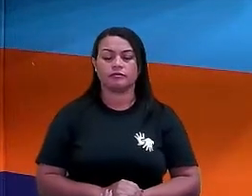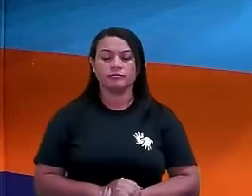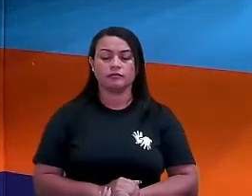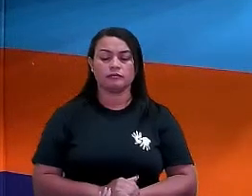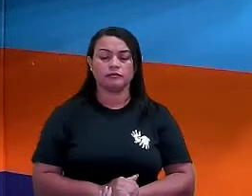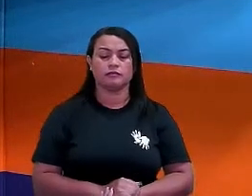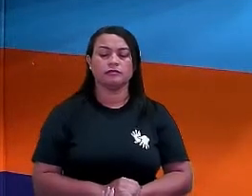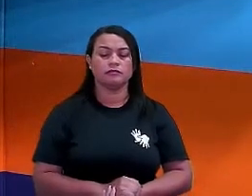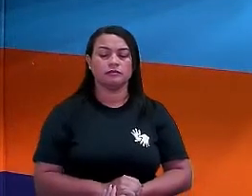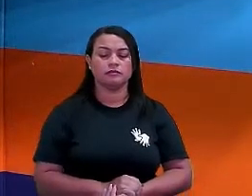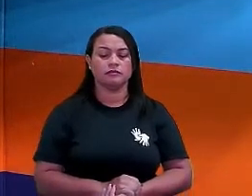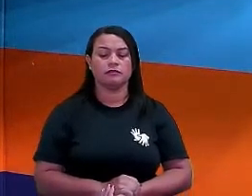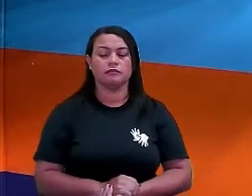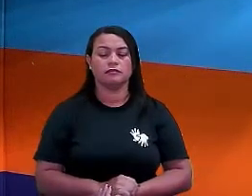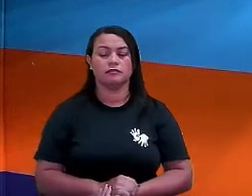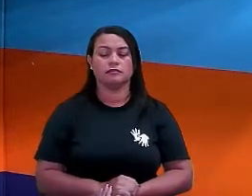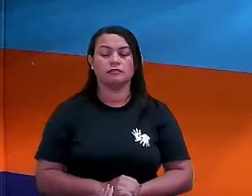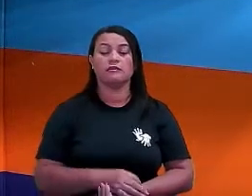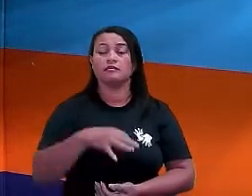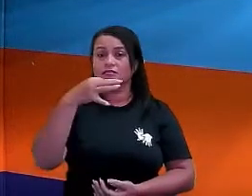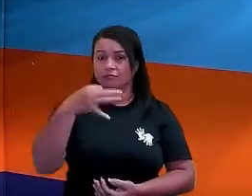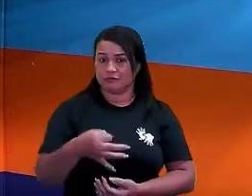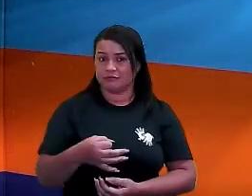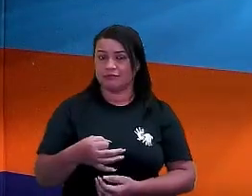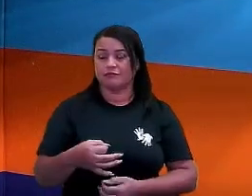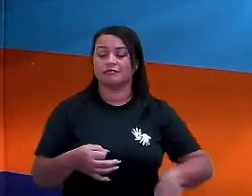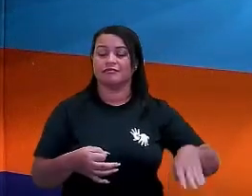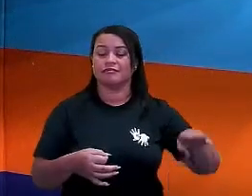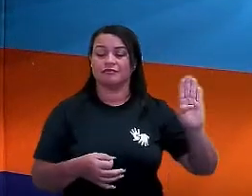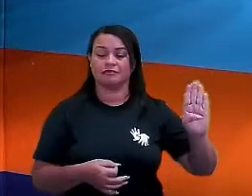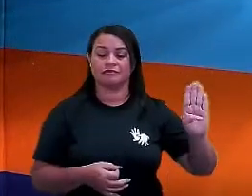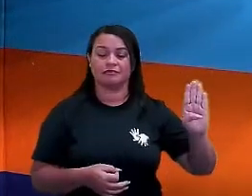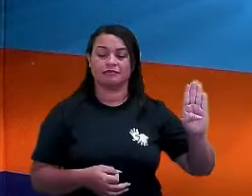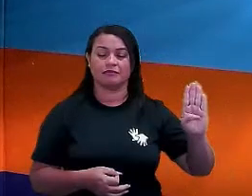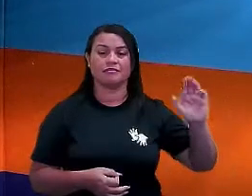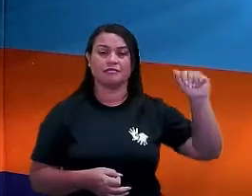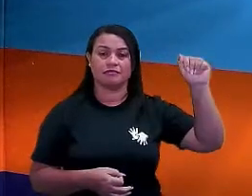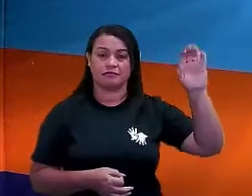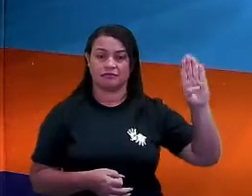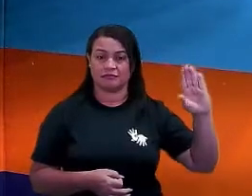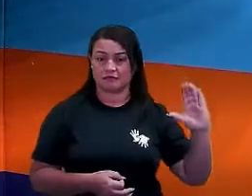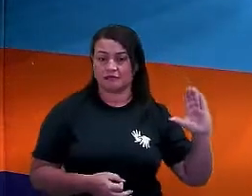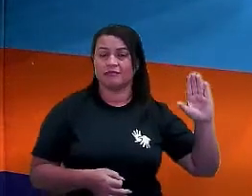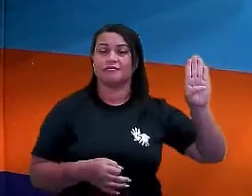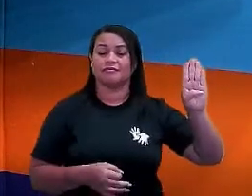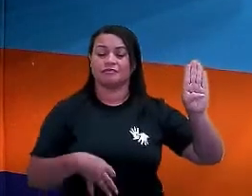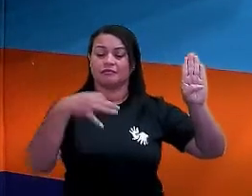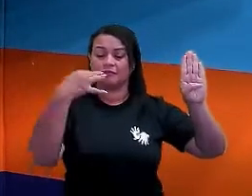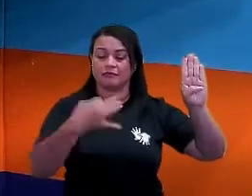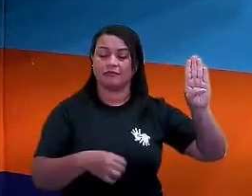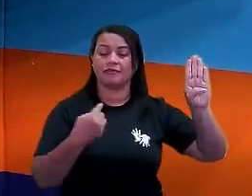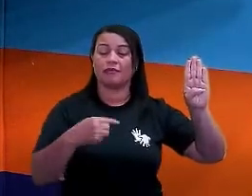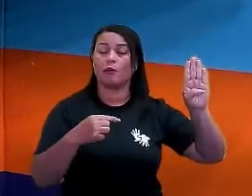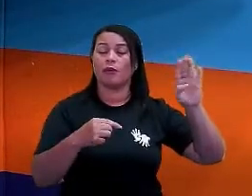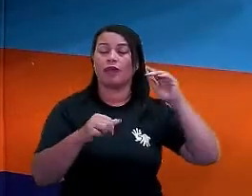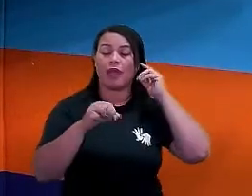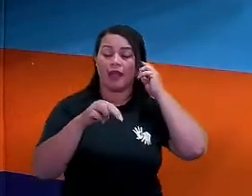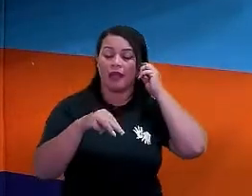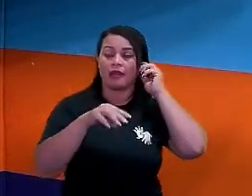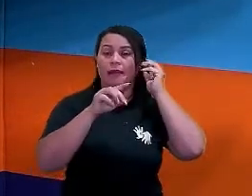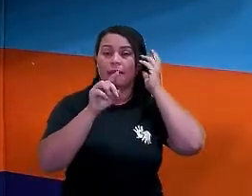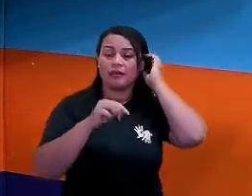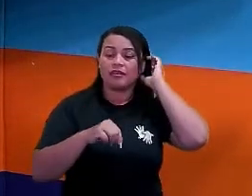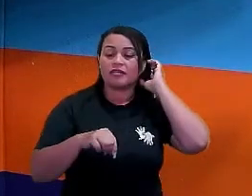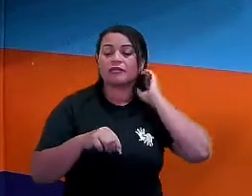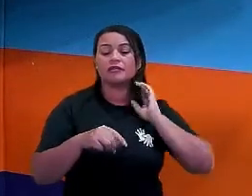play? A alternativa certa é am playing, ou seja, am por conta do I, né? I am